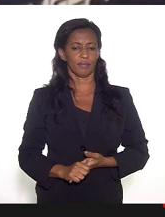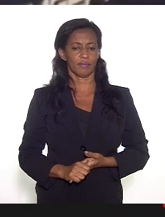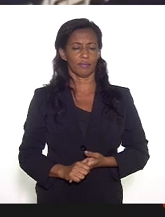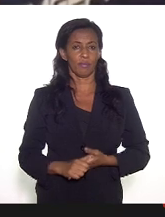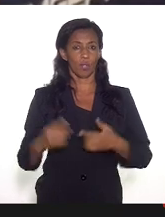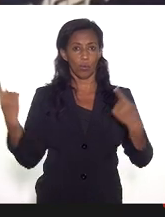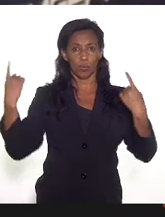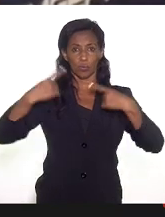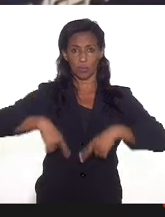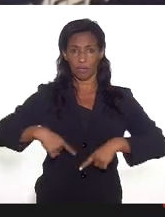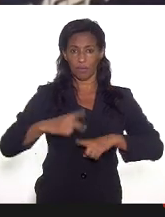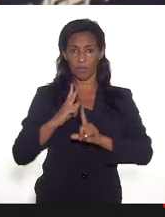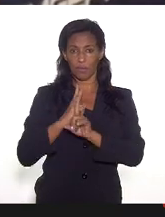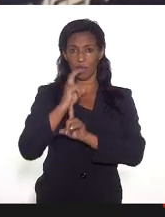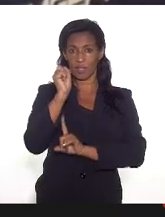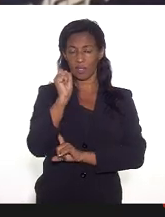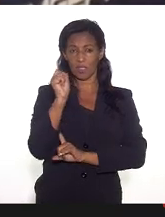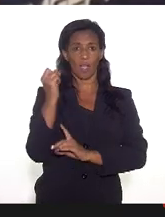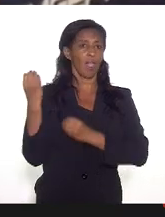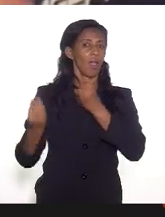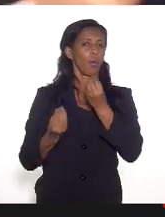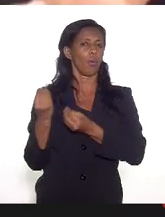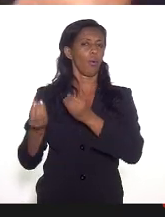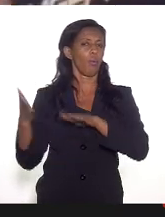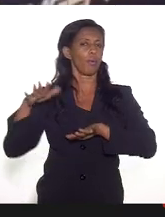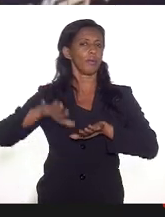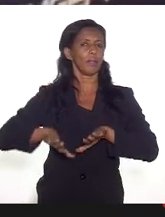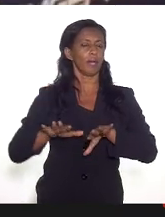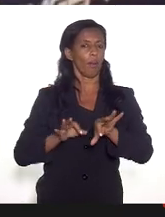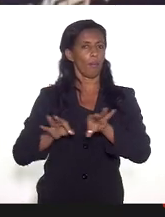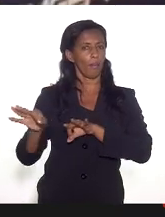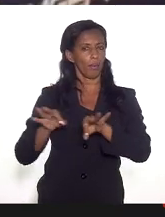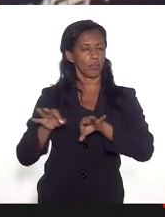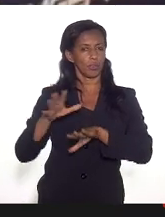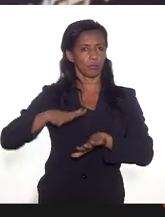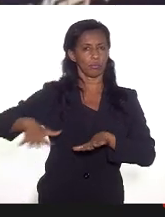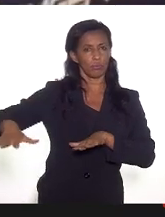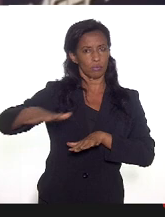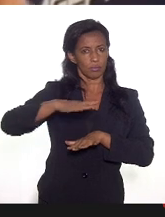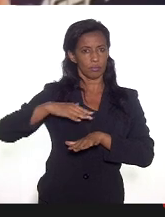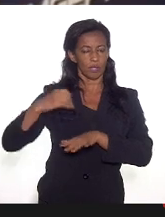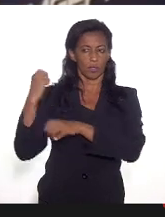o desafio a vencer é como integrar, não o projeto, no ambiente